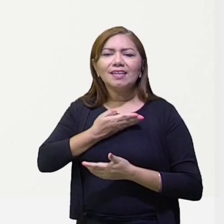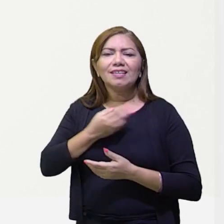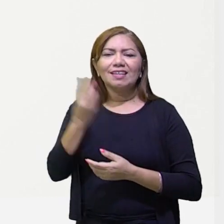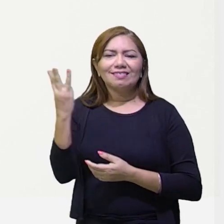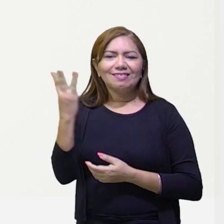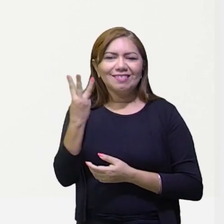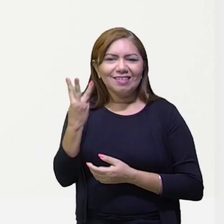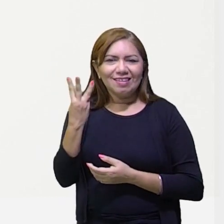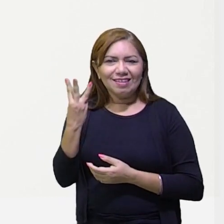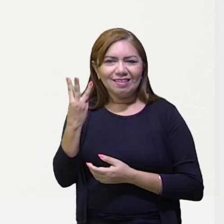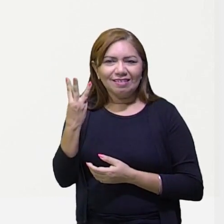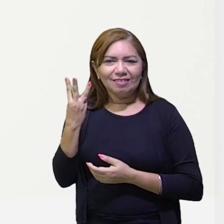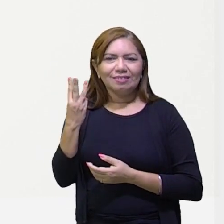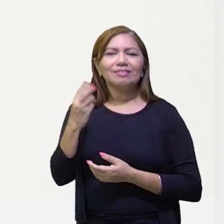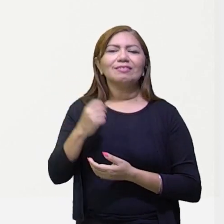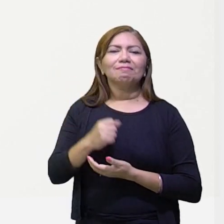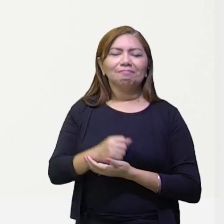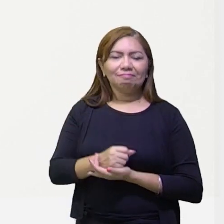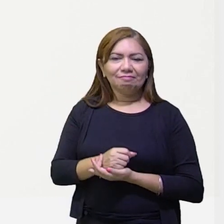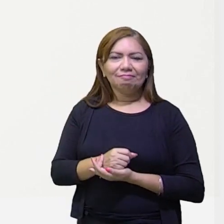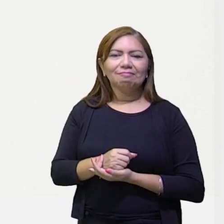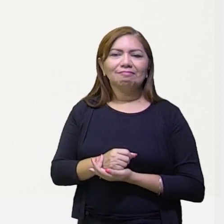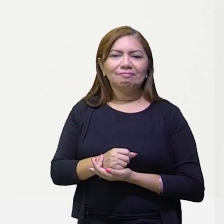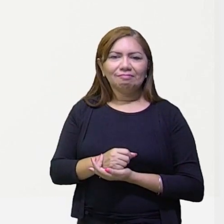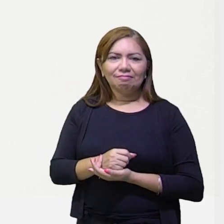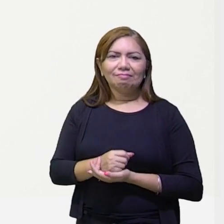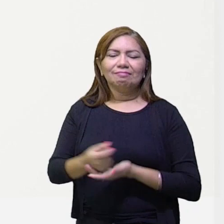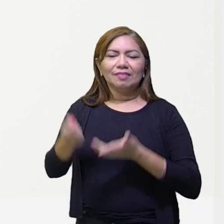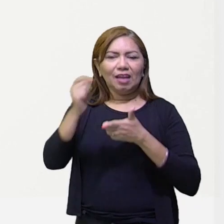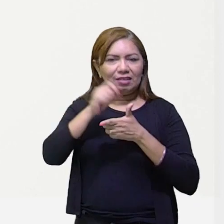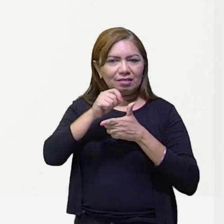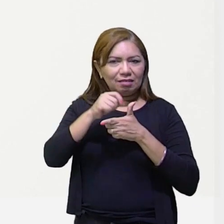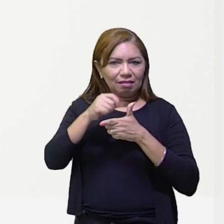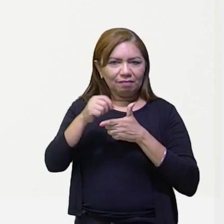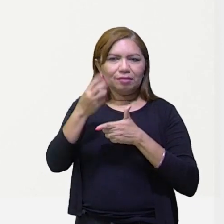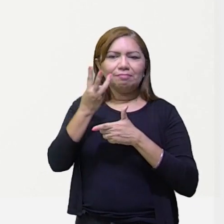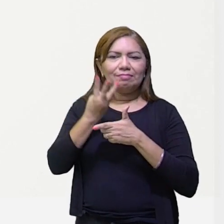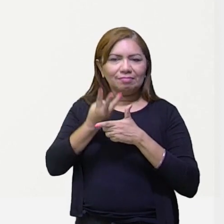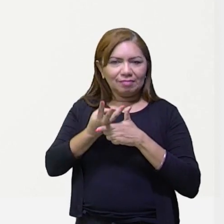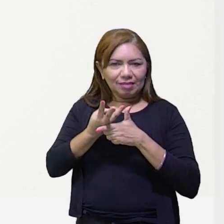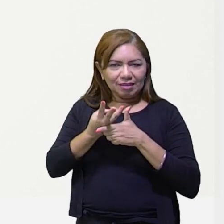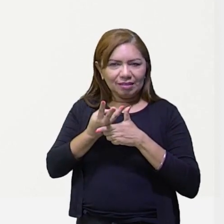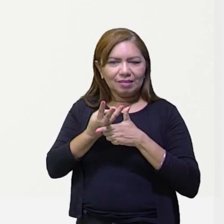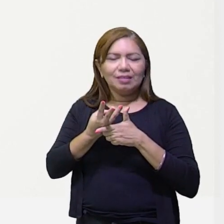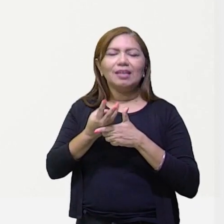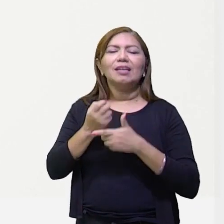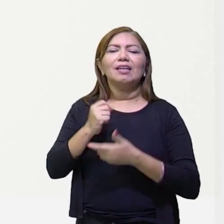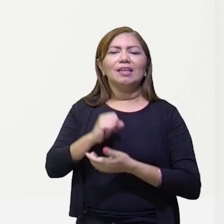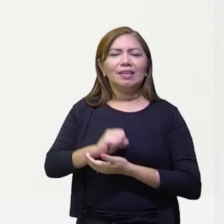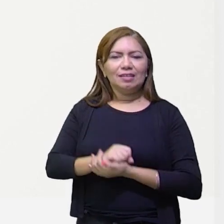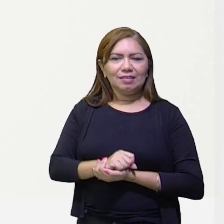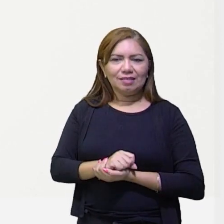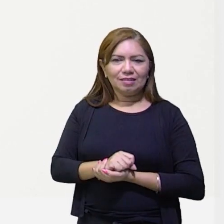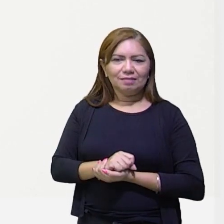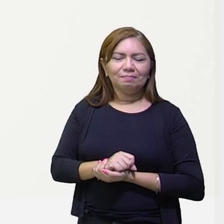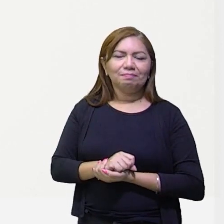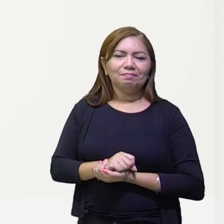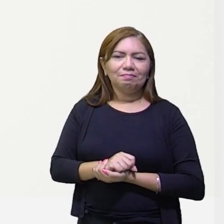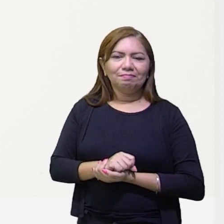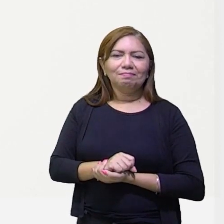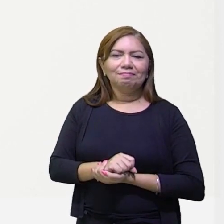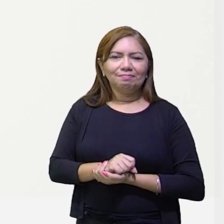três amigas. Olha aqui o nosso divisor. 3. Então, 78 dividido por